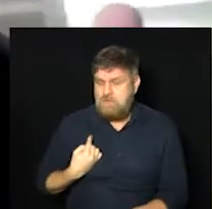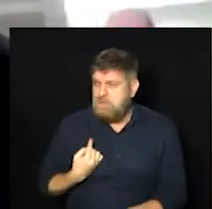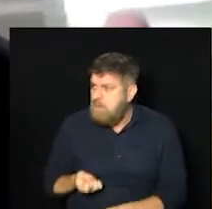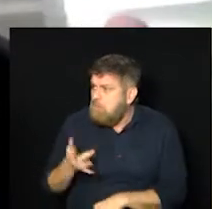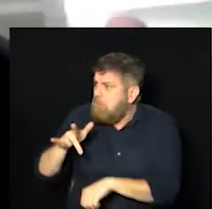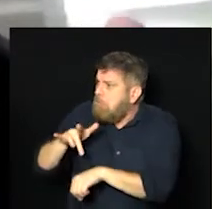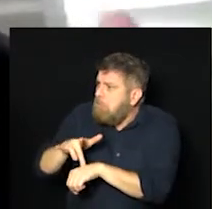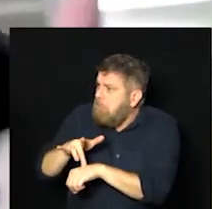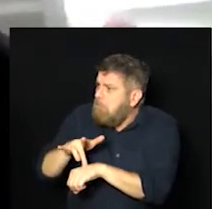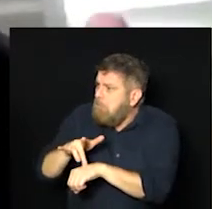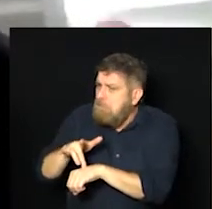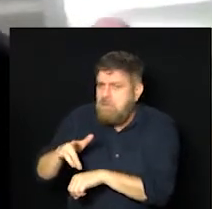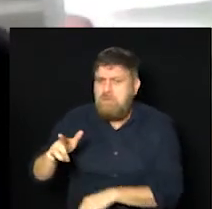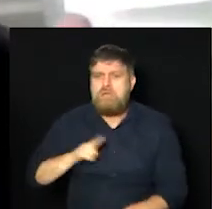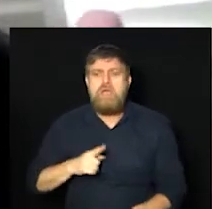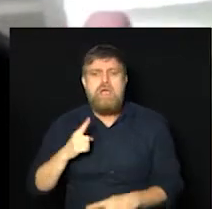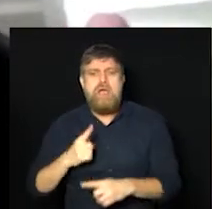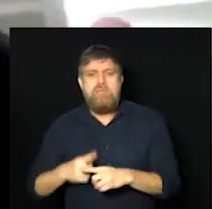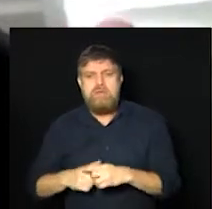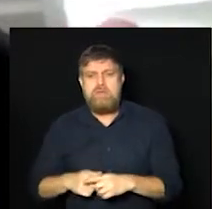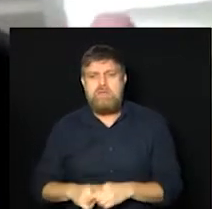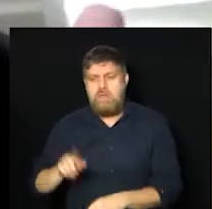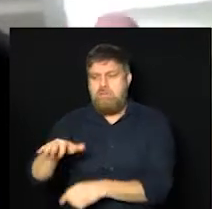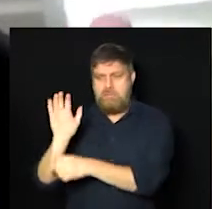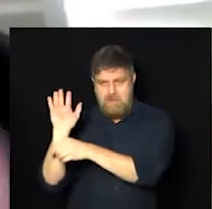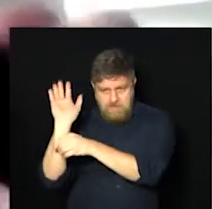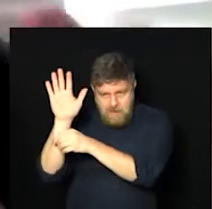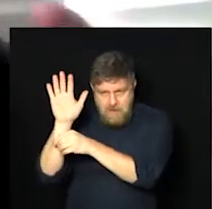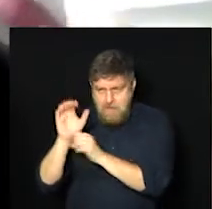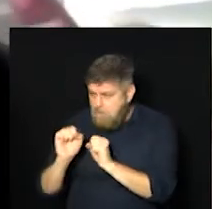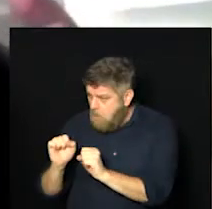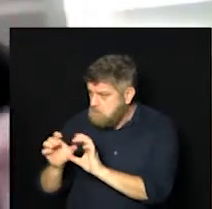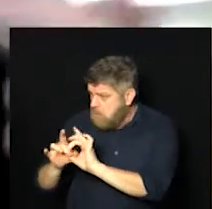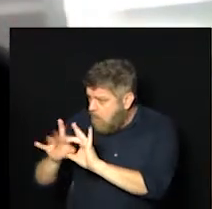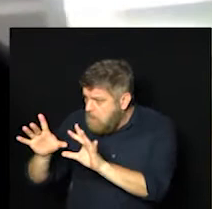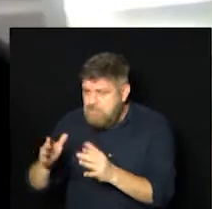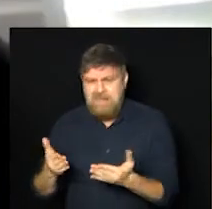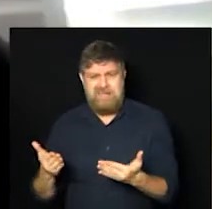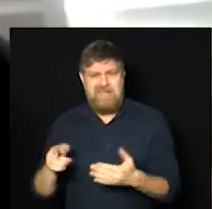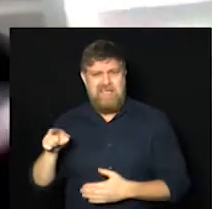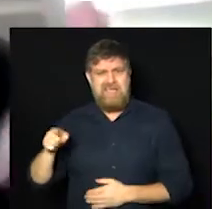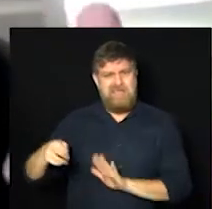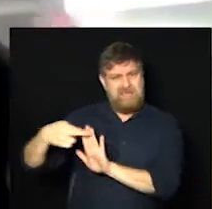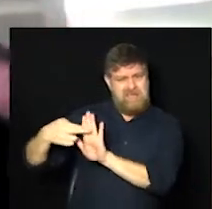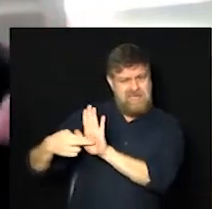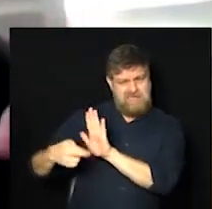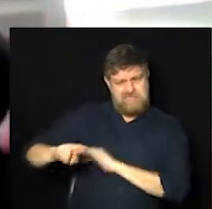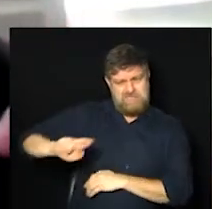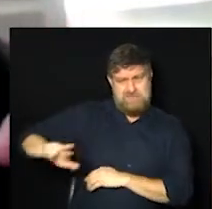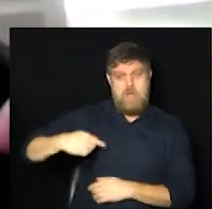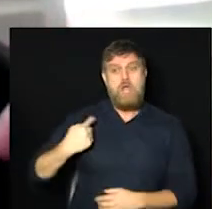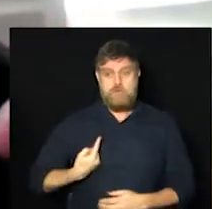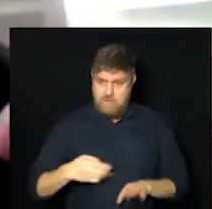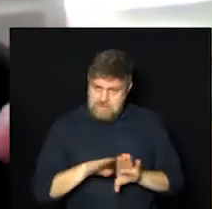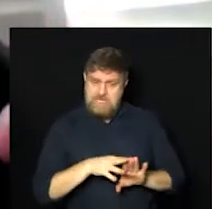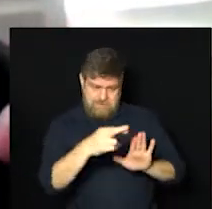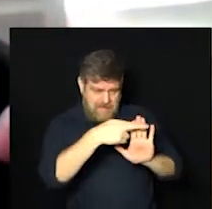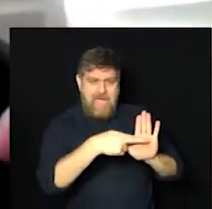NBB... Por quê? Quem joga basquete é imune? Ah, mas é que eles têm um protocolo. Ué, mas nós também